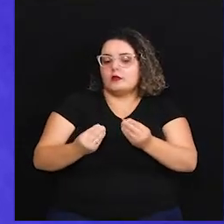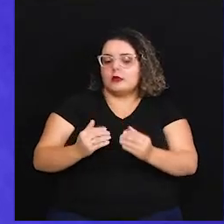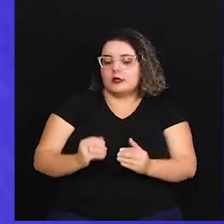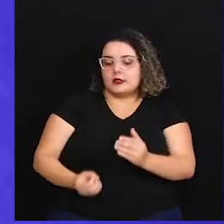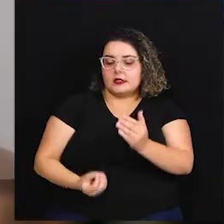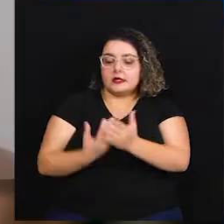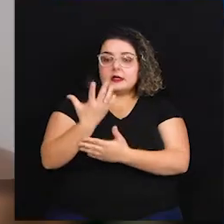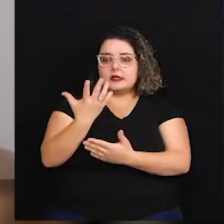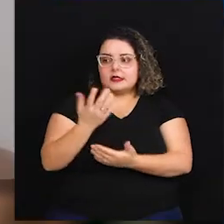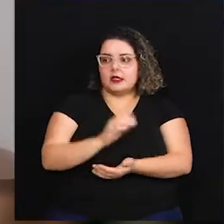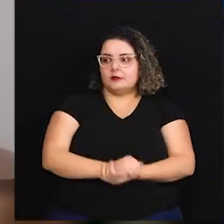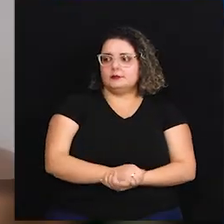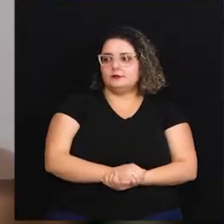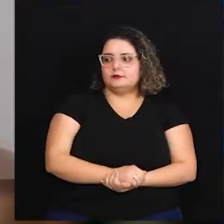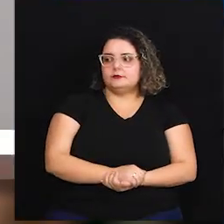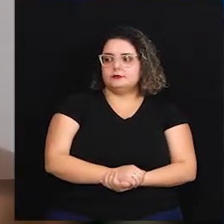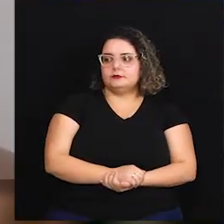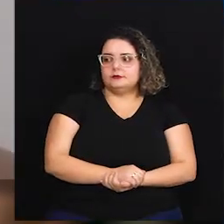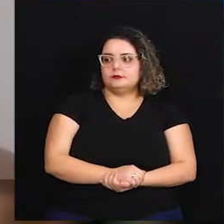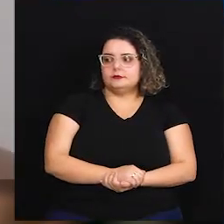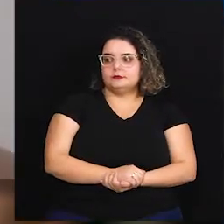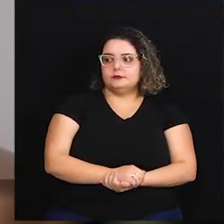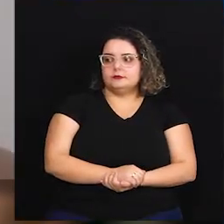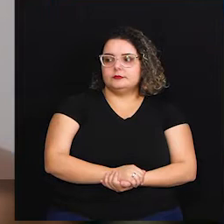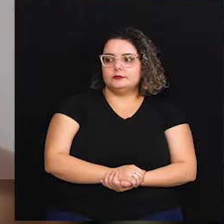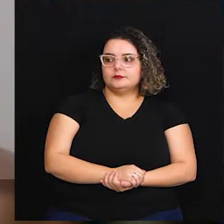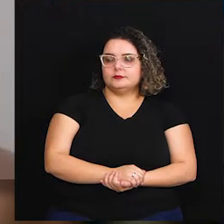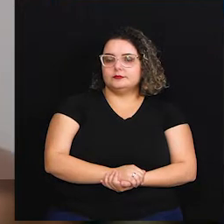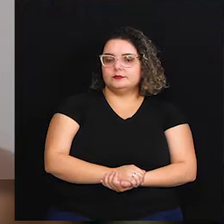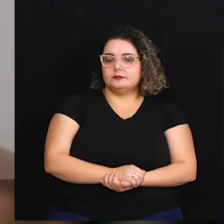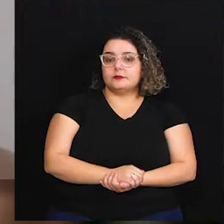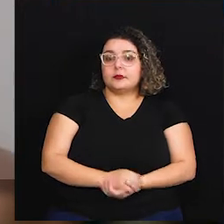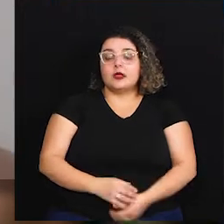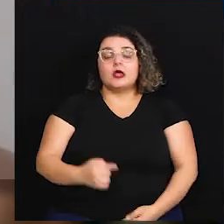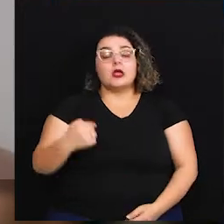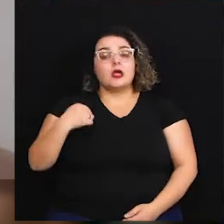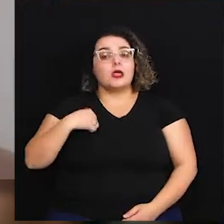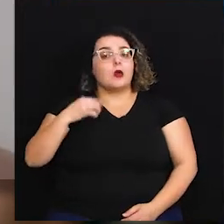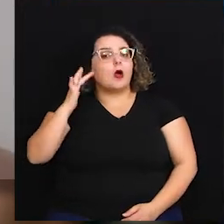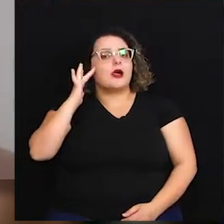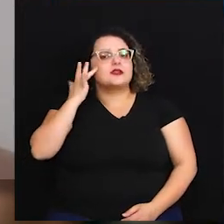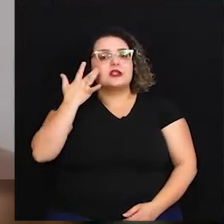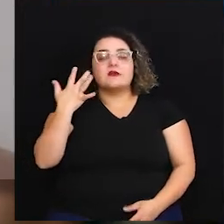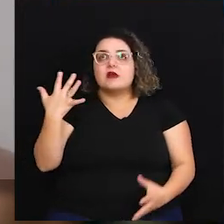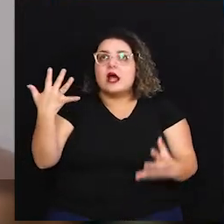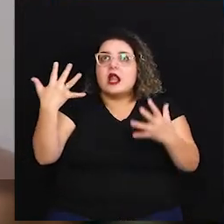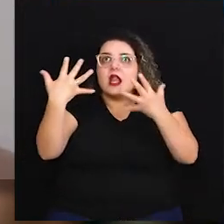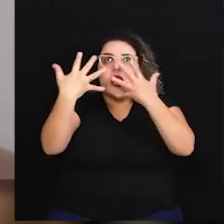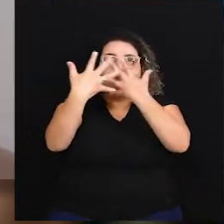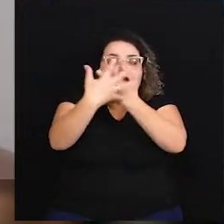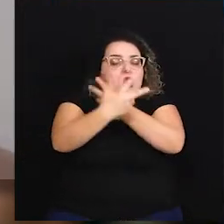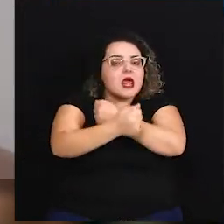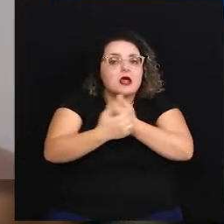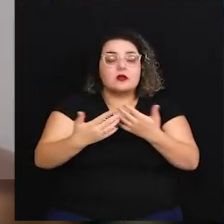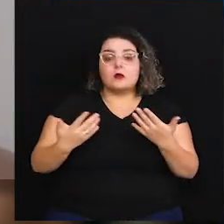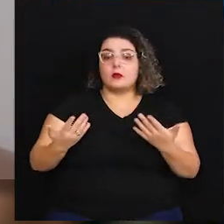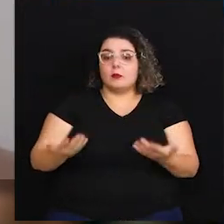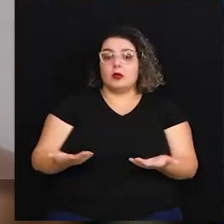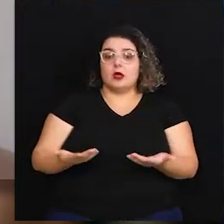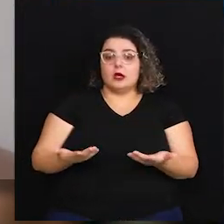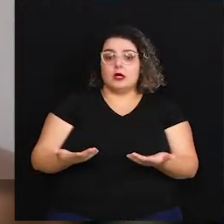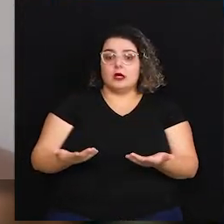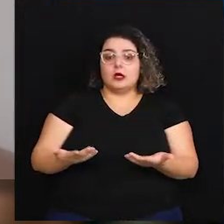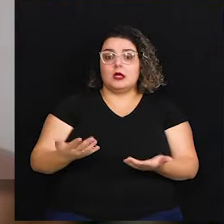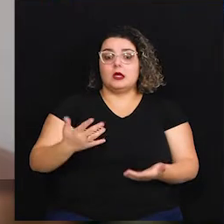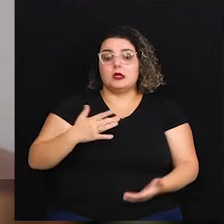isso? Então, já era um modelo que eu achava lindo demais, é, porém,